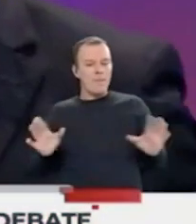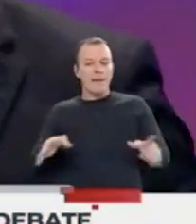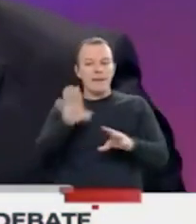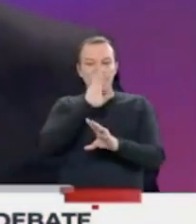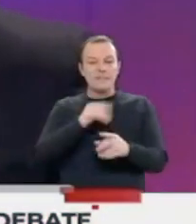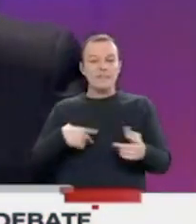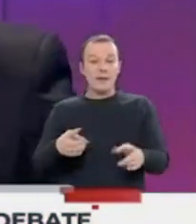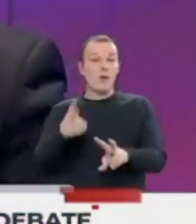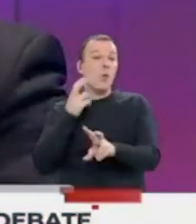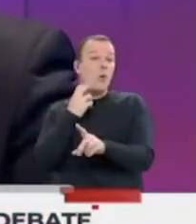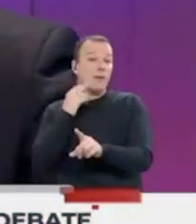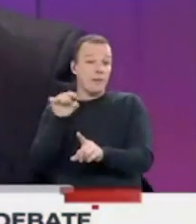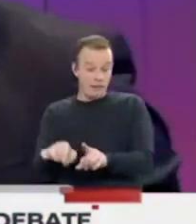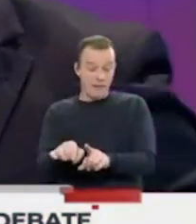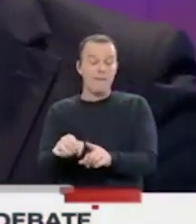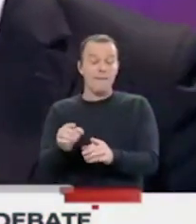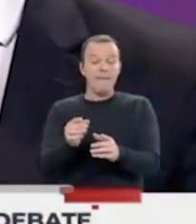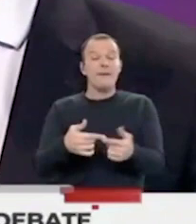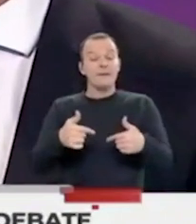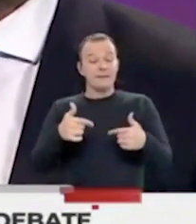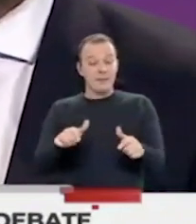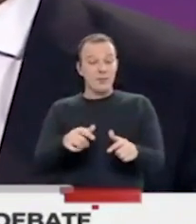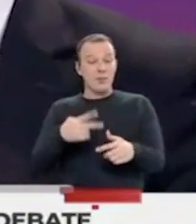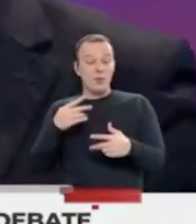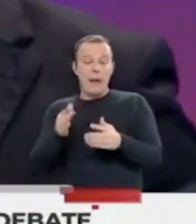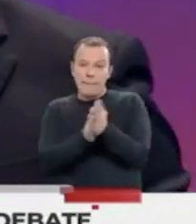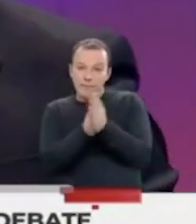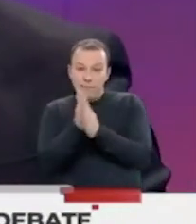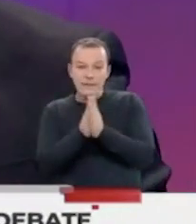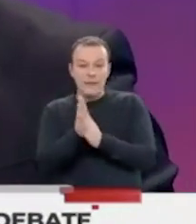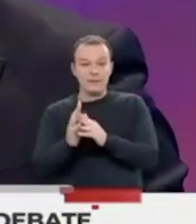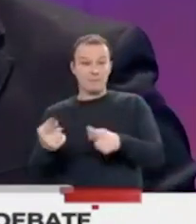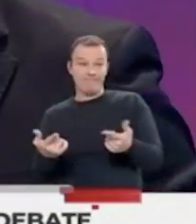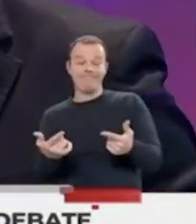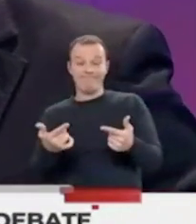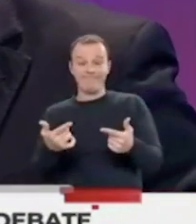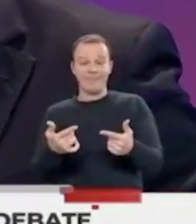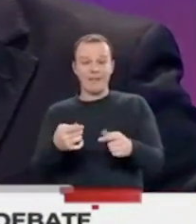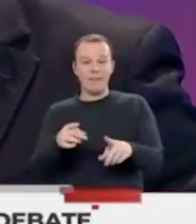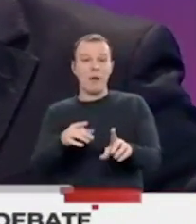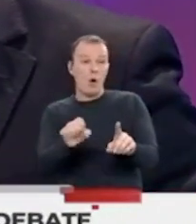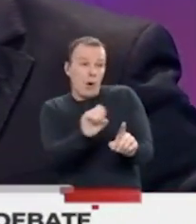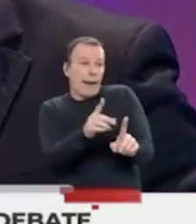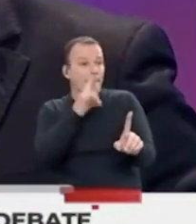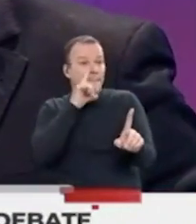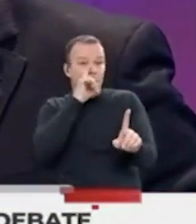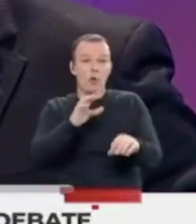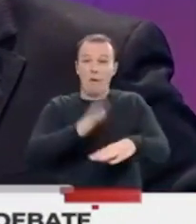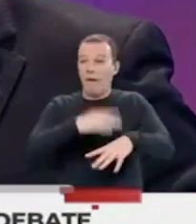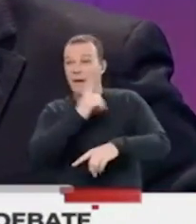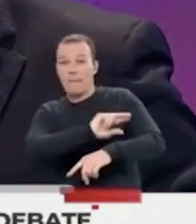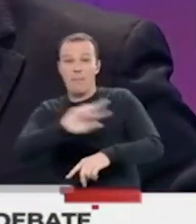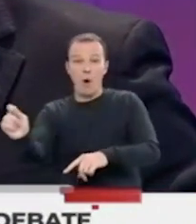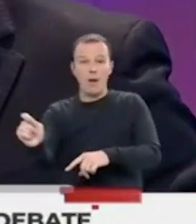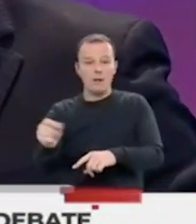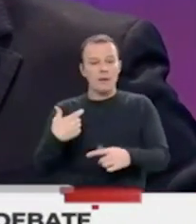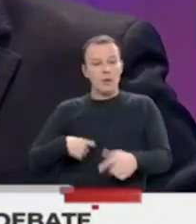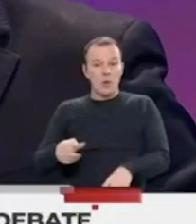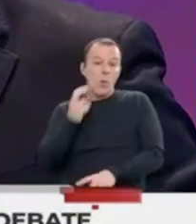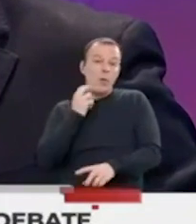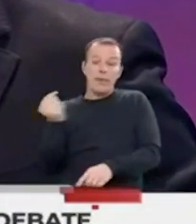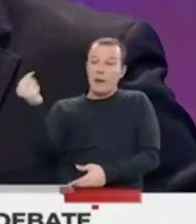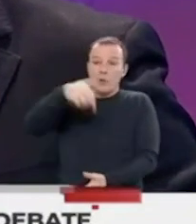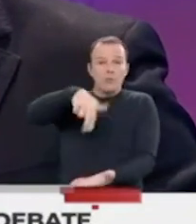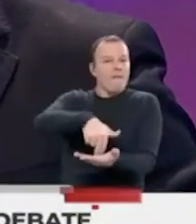Ventura governasse para si próprio o critério que aqui está a impor a outros, que é mentiu, vai-se embora, o próprio André Ventura não estava aqui a debater comigo.